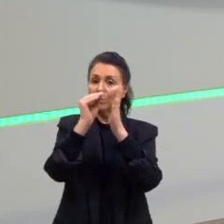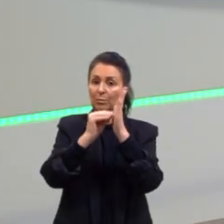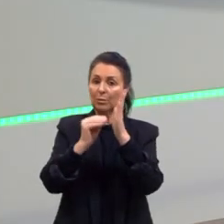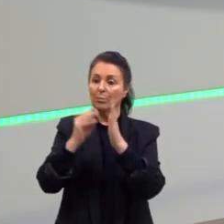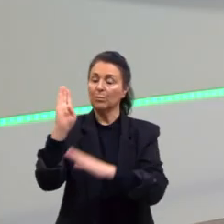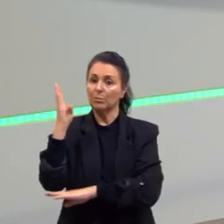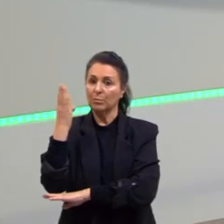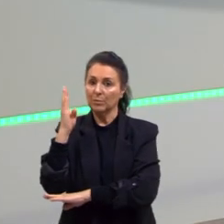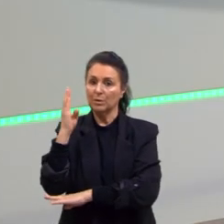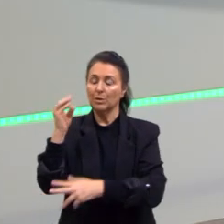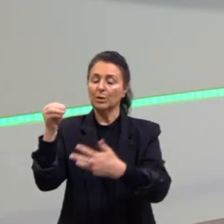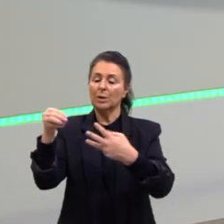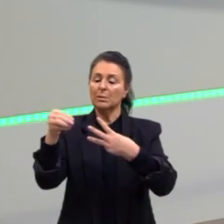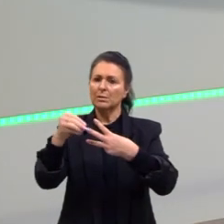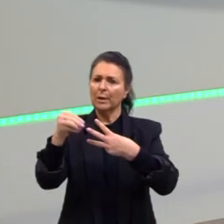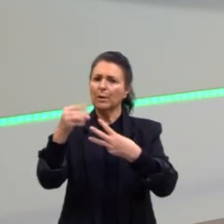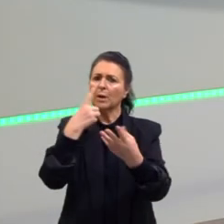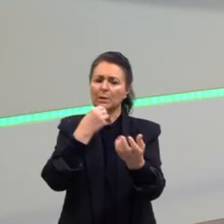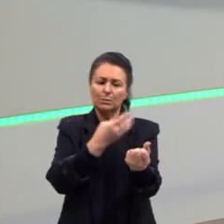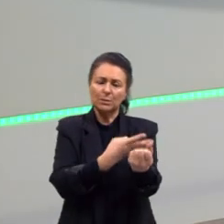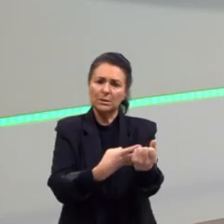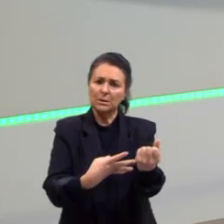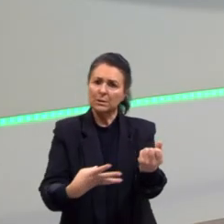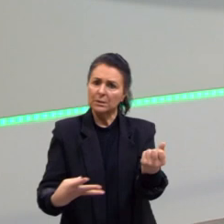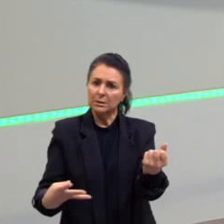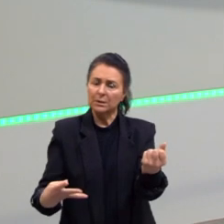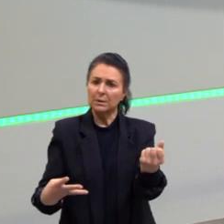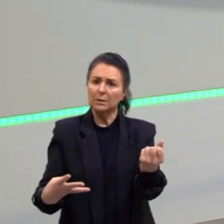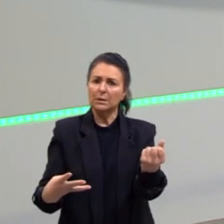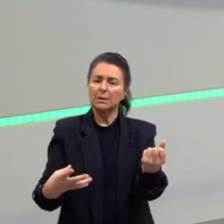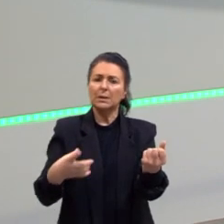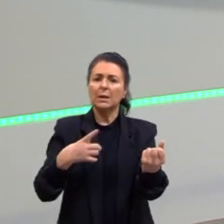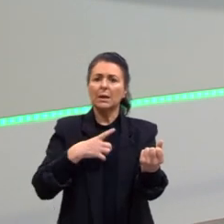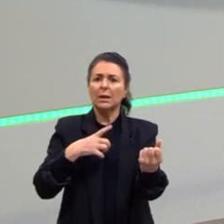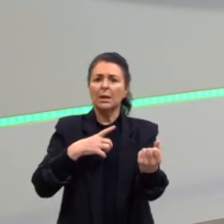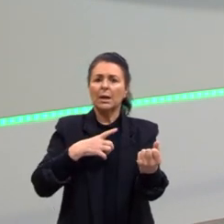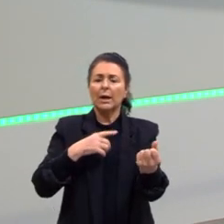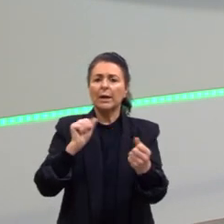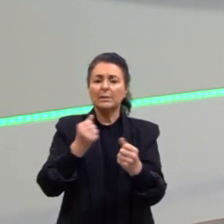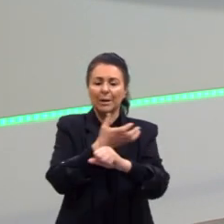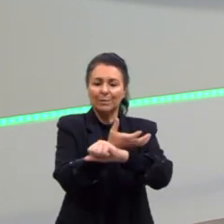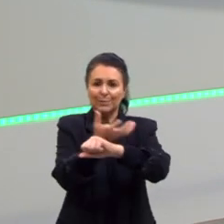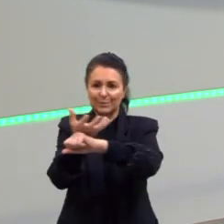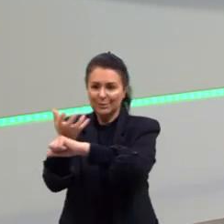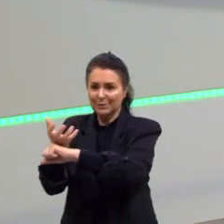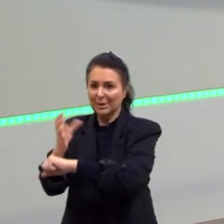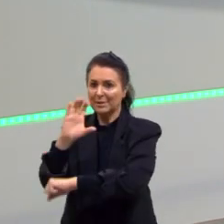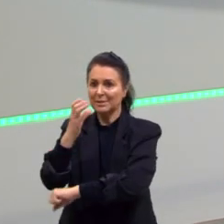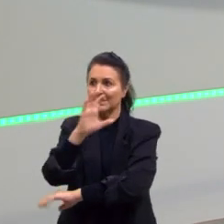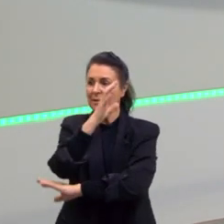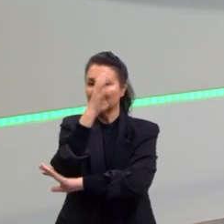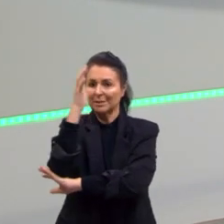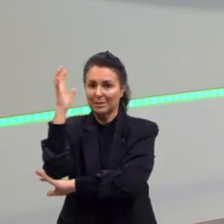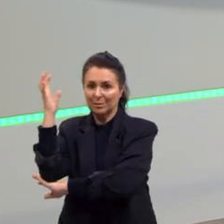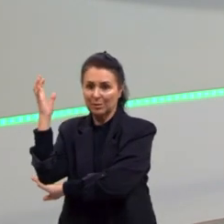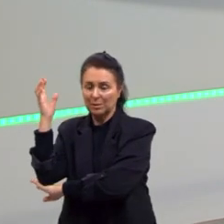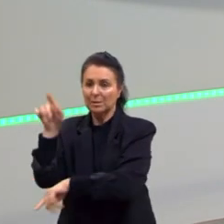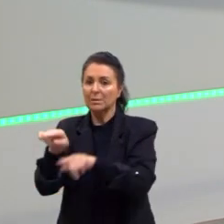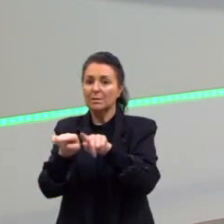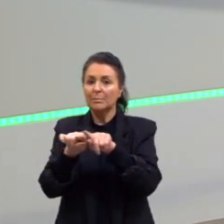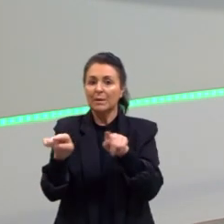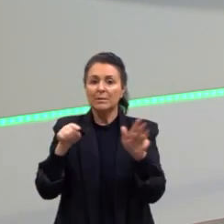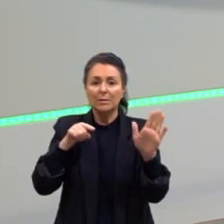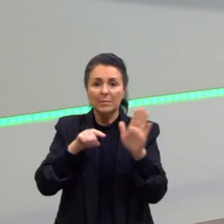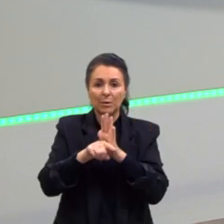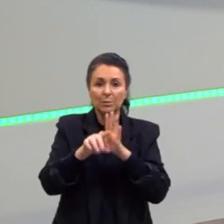questões das células do sangue enfim Então traz essa novamente essa multifinalidade aí das ciências da natureza mas era uma